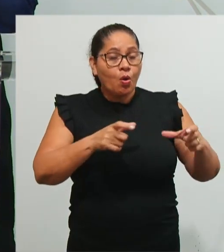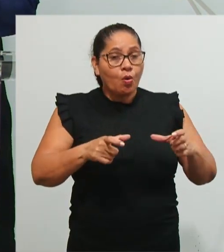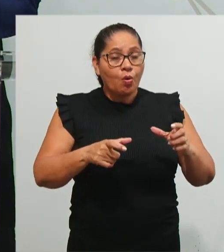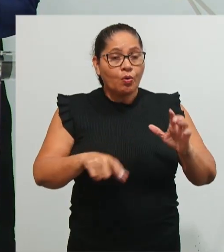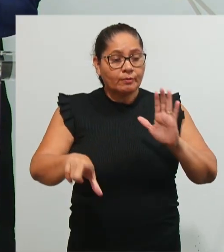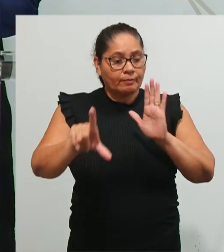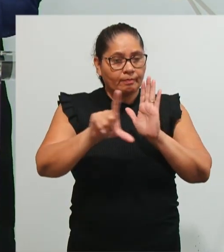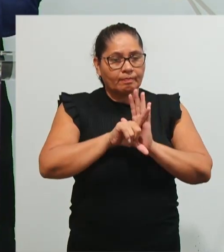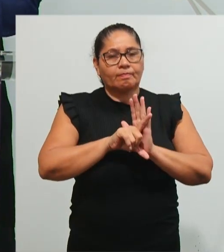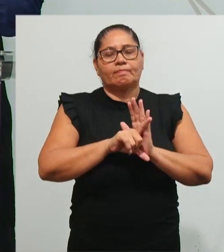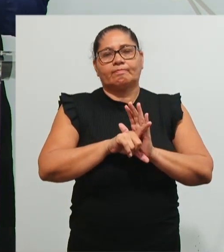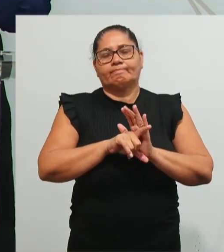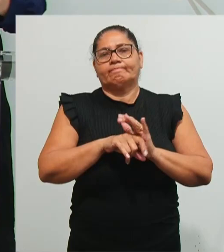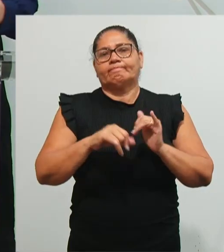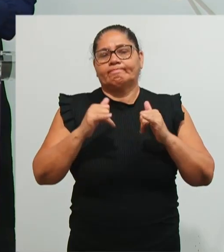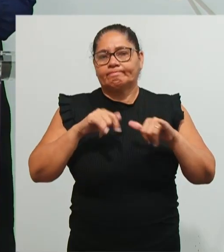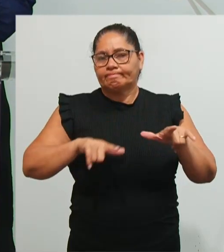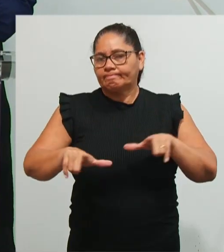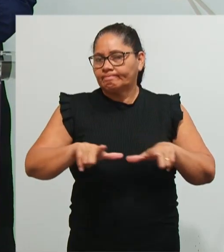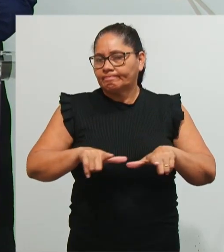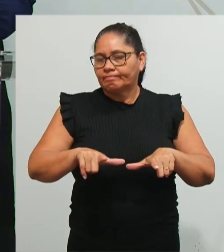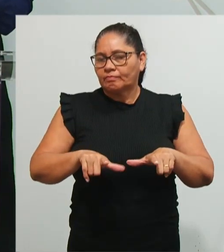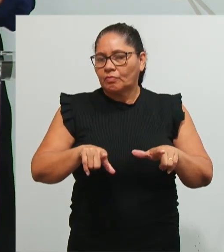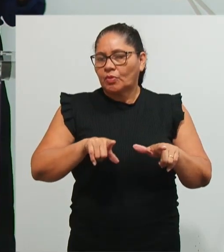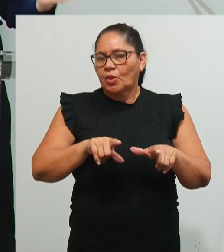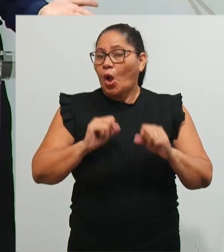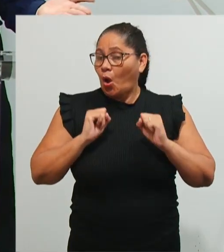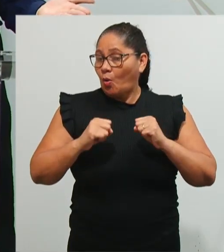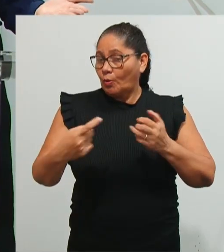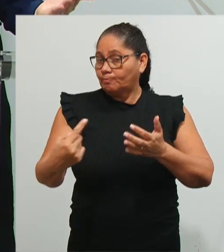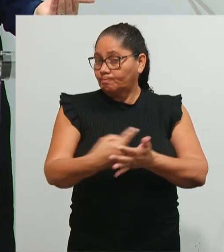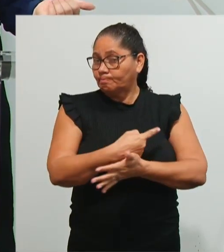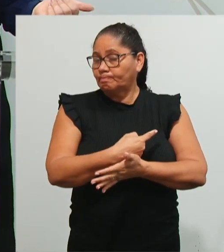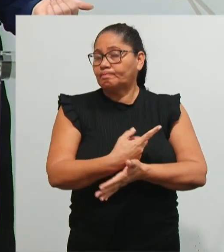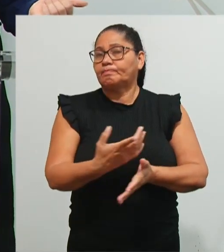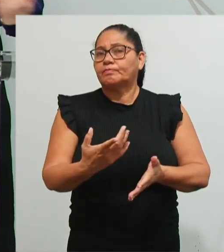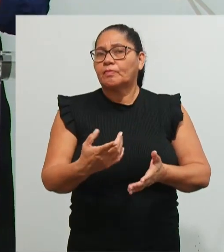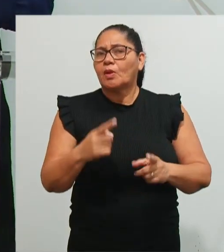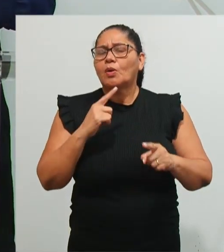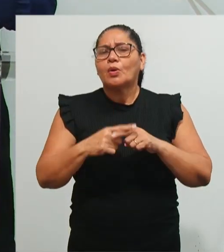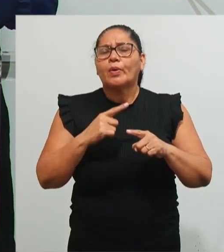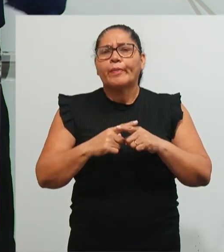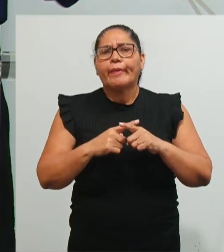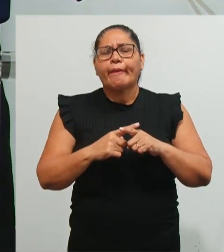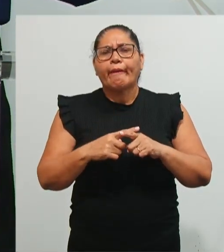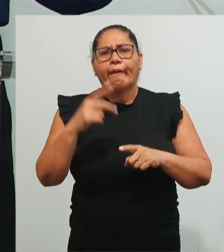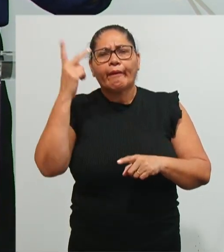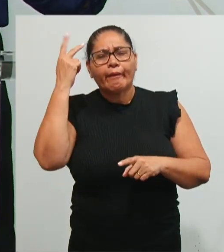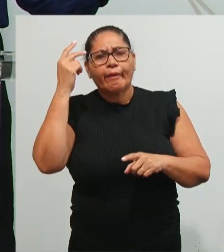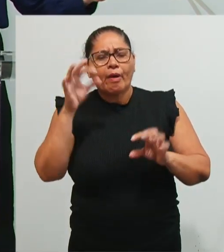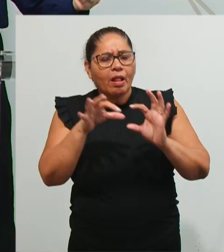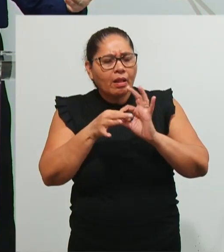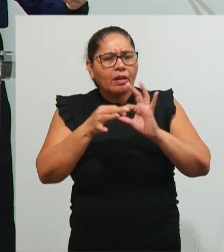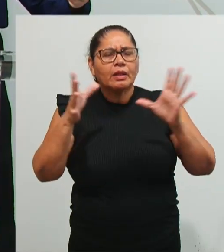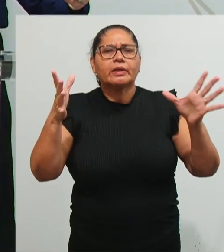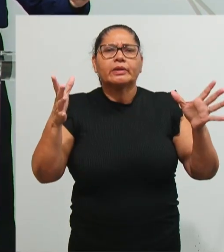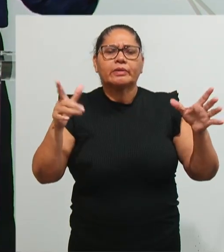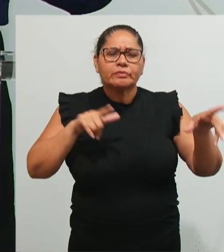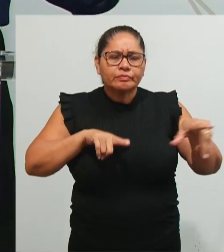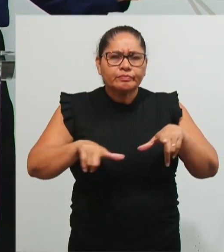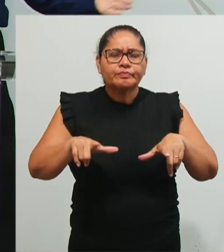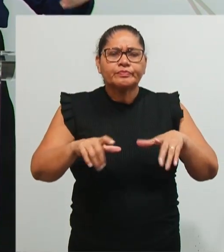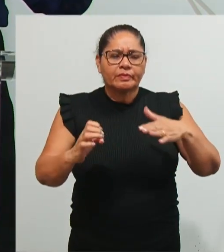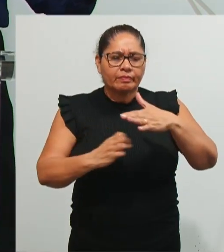essa atuação de mercado. Vocês podem me perguntar, por que regular a atuação do mercado? Por que não deixar o livre mercado, as